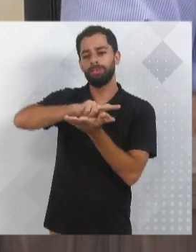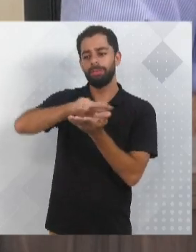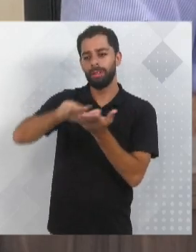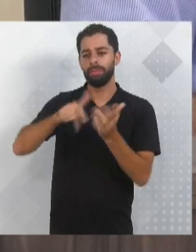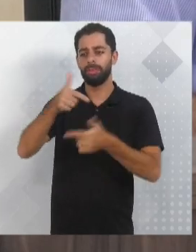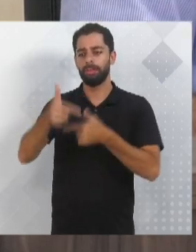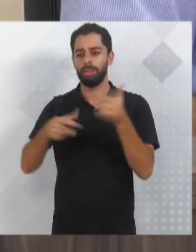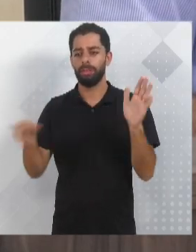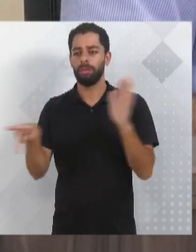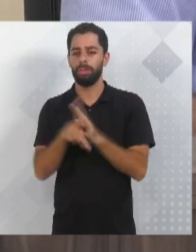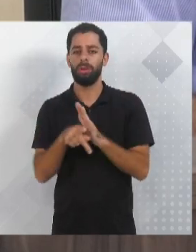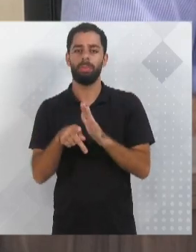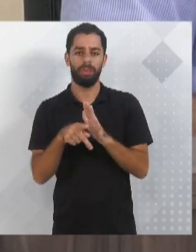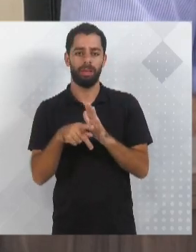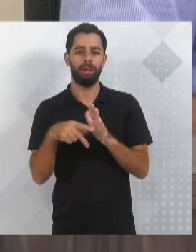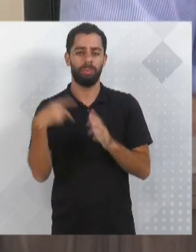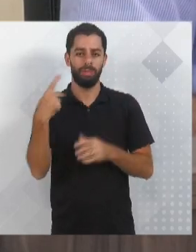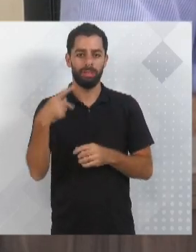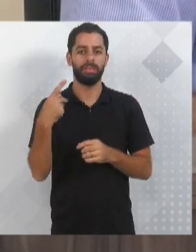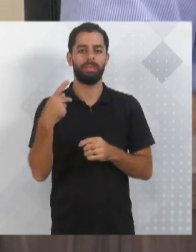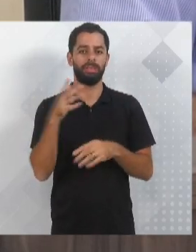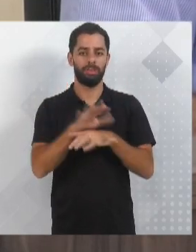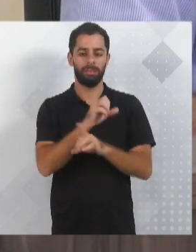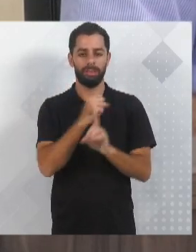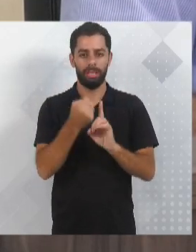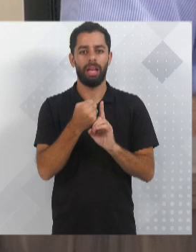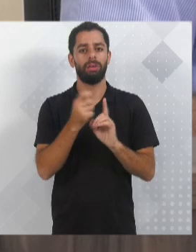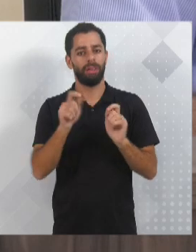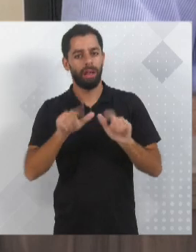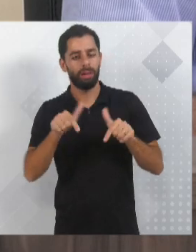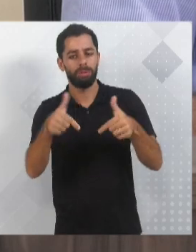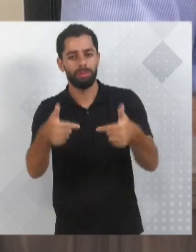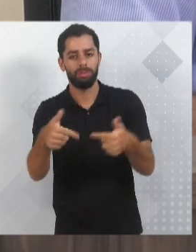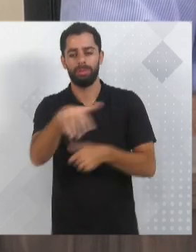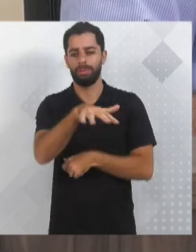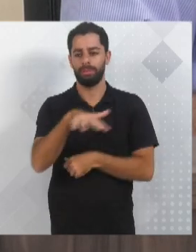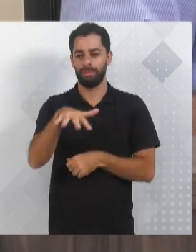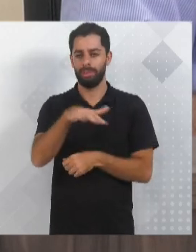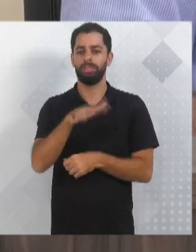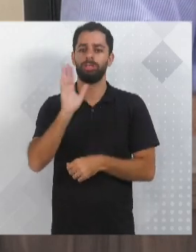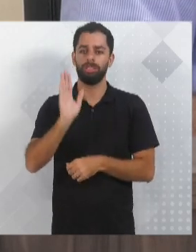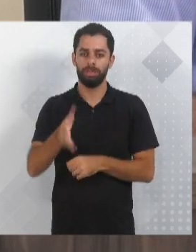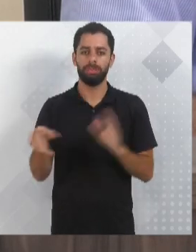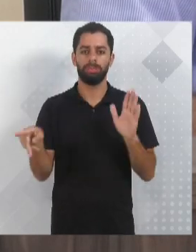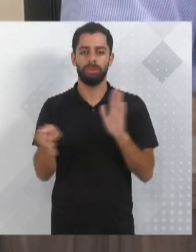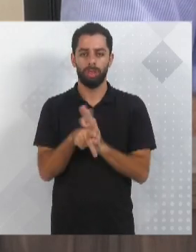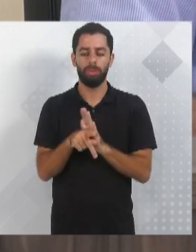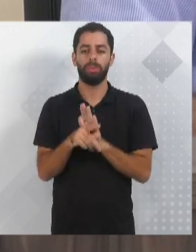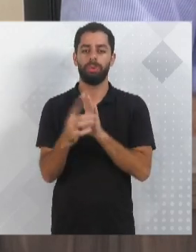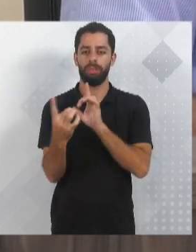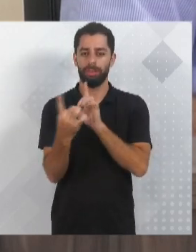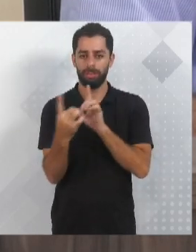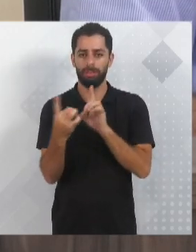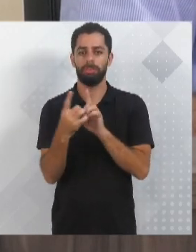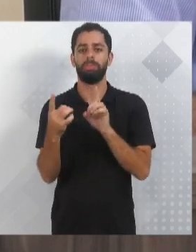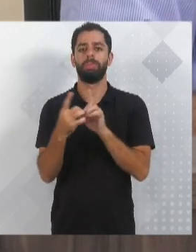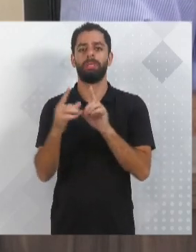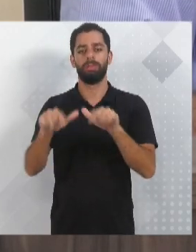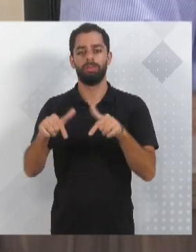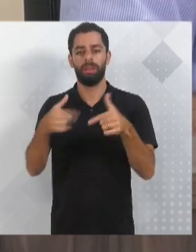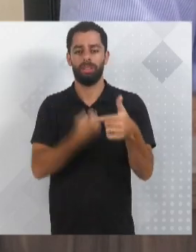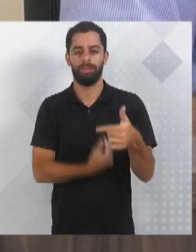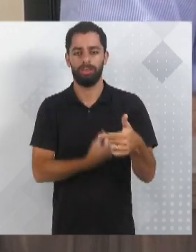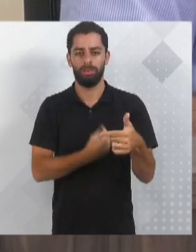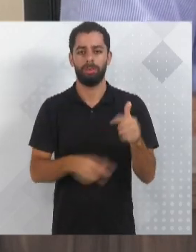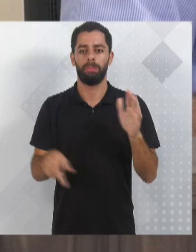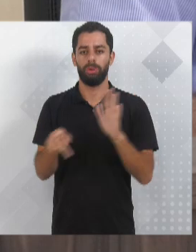a política de assistência social pode atuar nessa área, desde o atendimento de busca ativa desse usuário através do